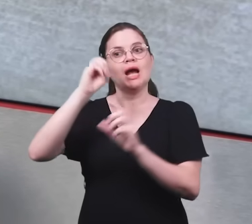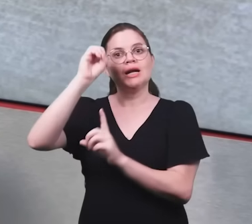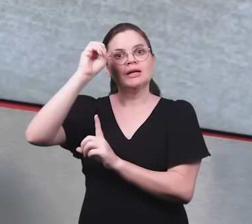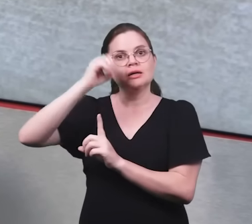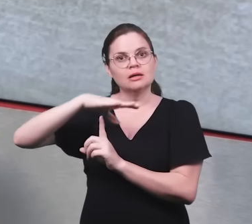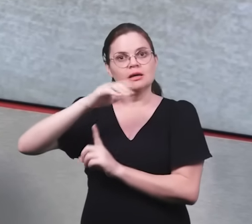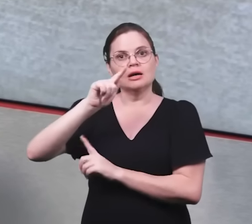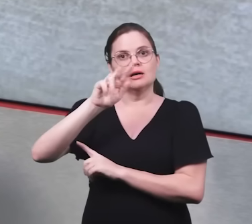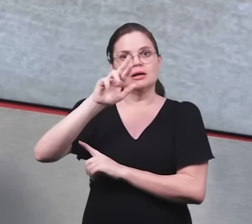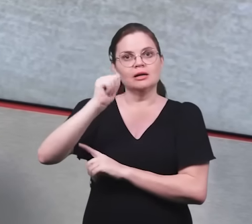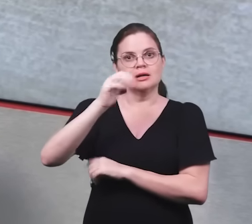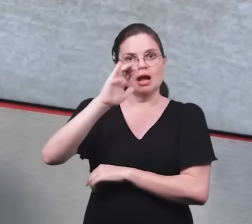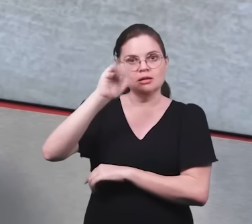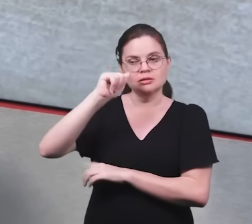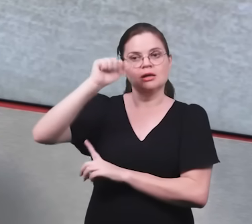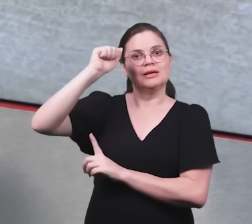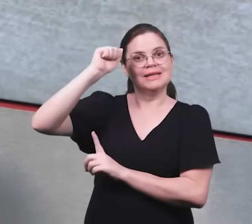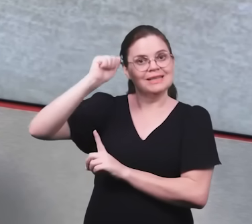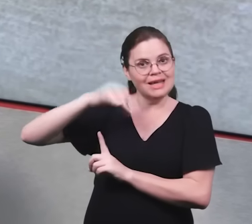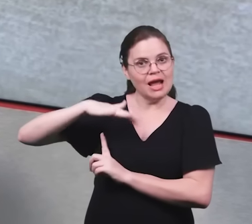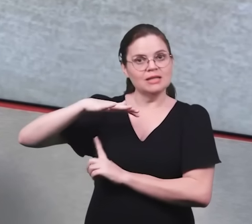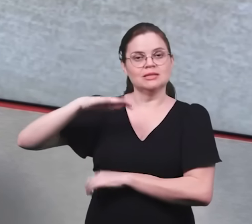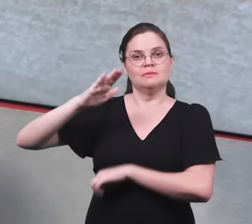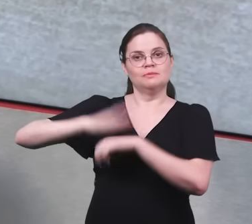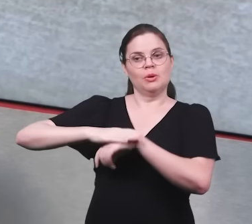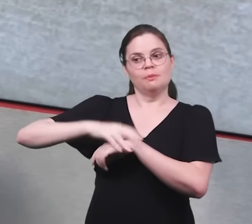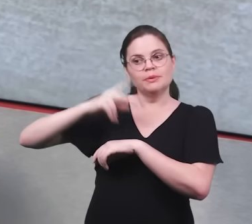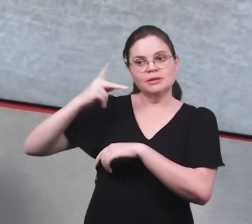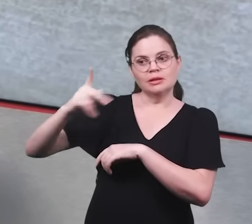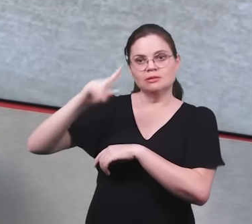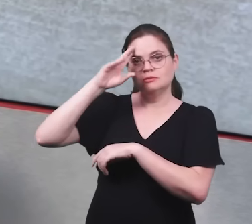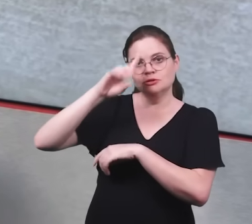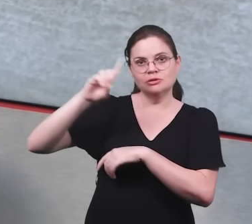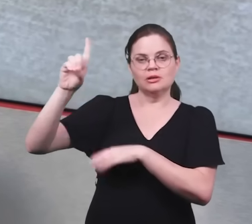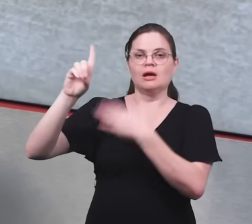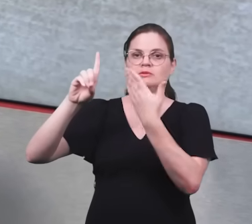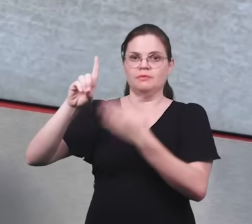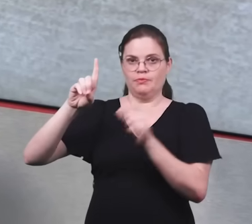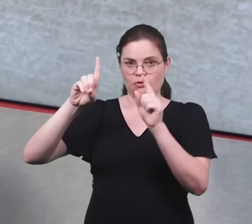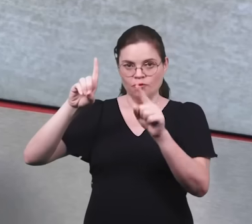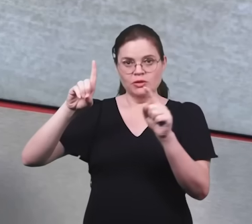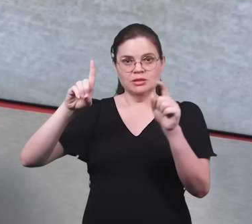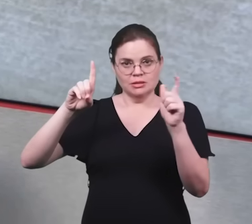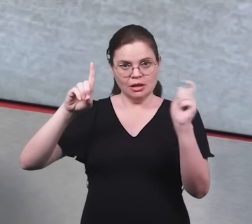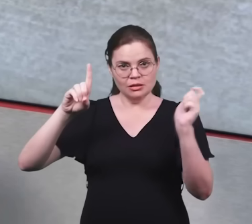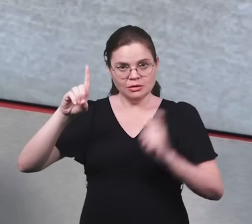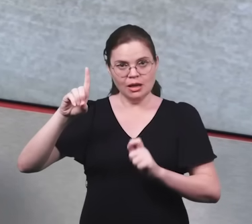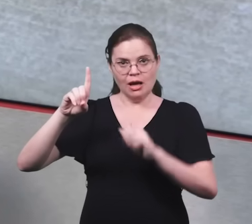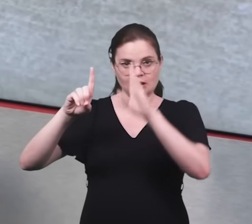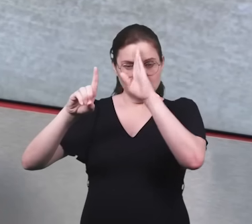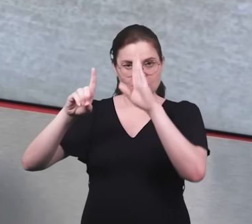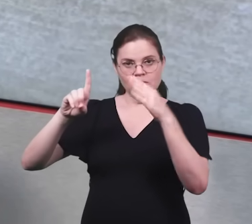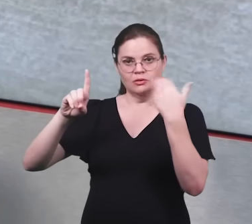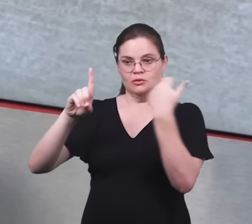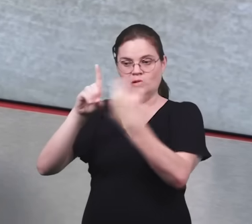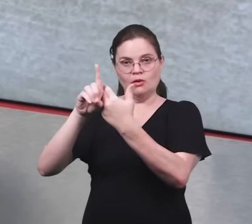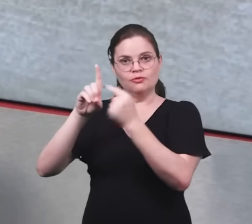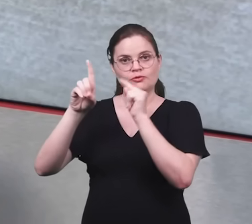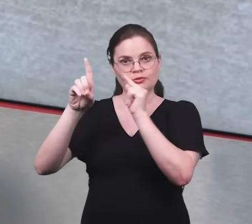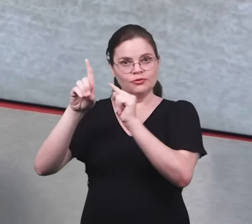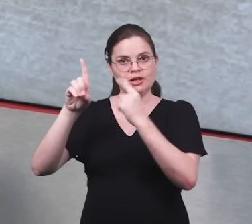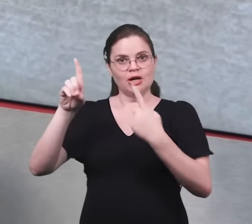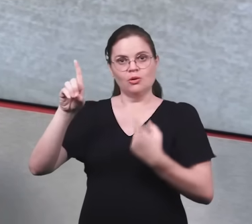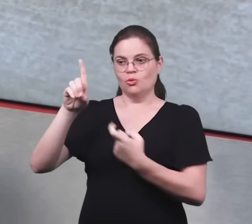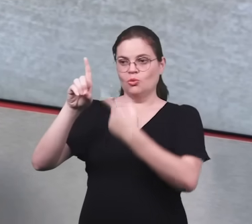da graça, quem está debaixo desse favor não merecido da parte de Deus, quem está confiando somente nos